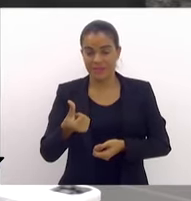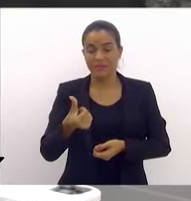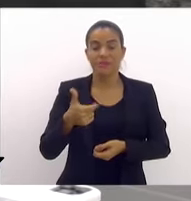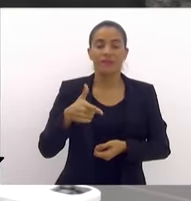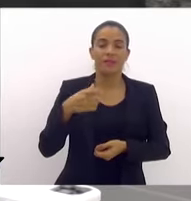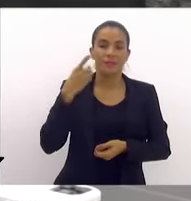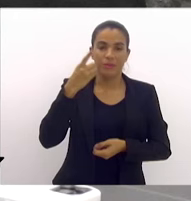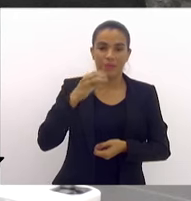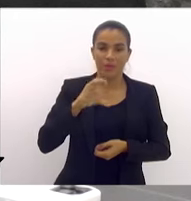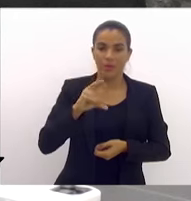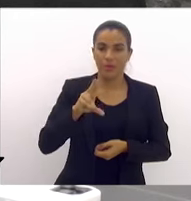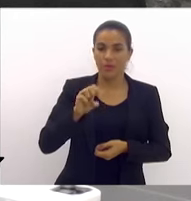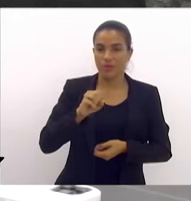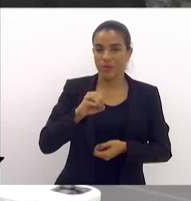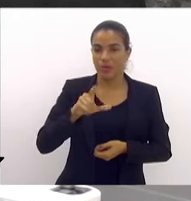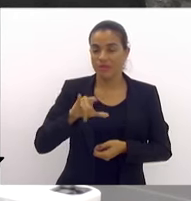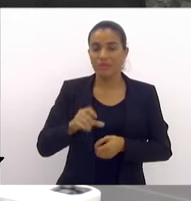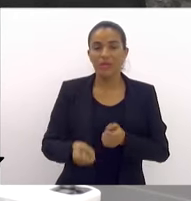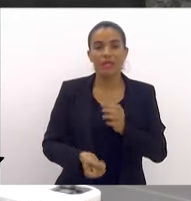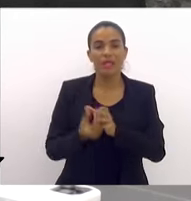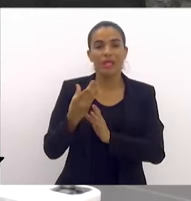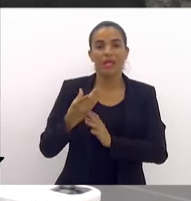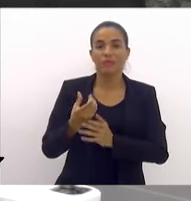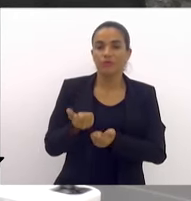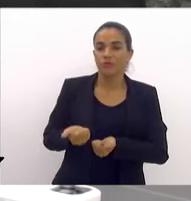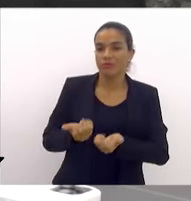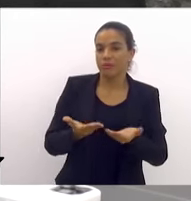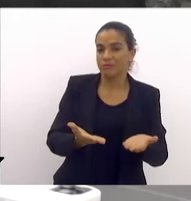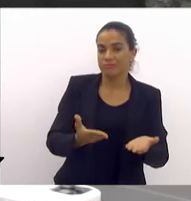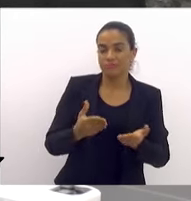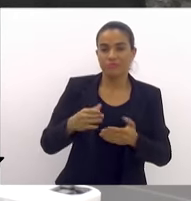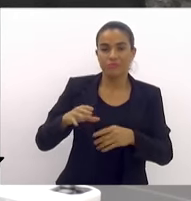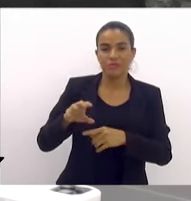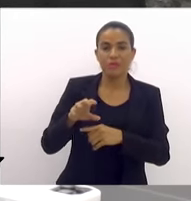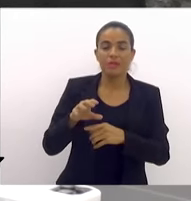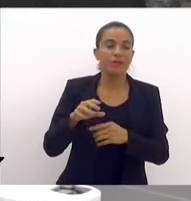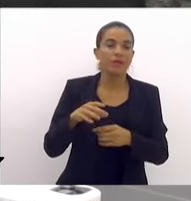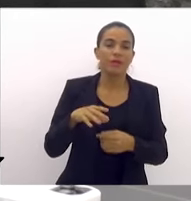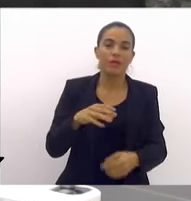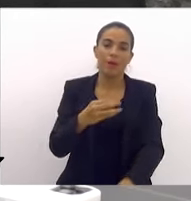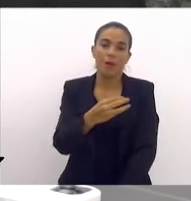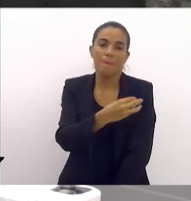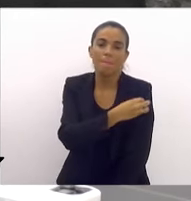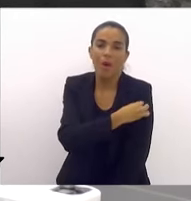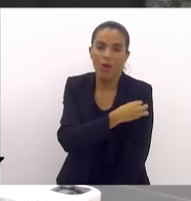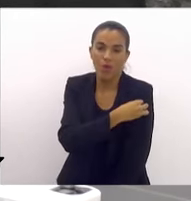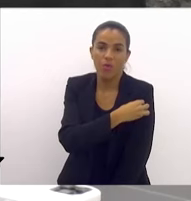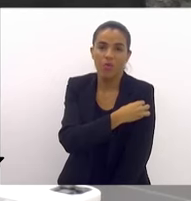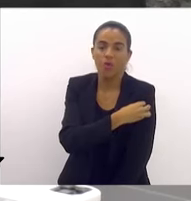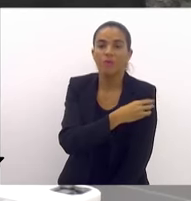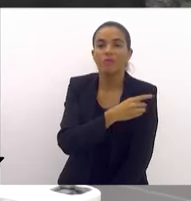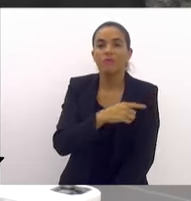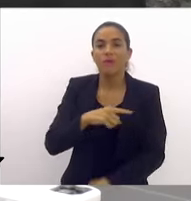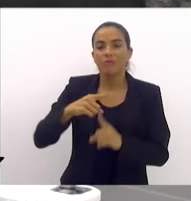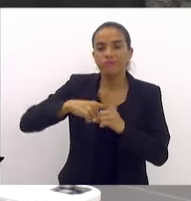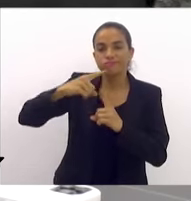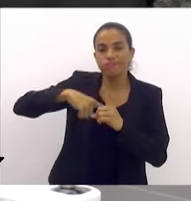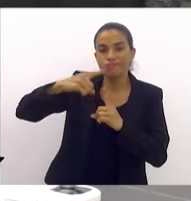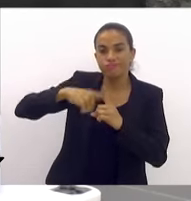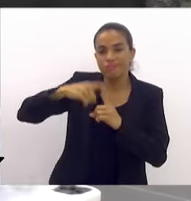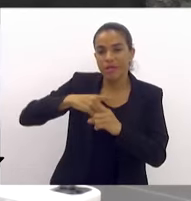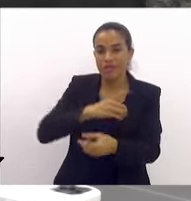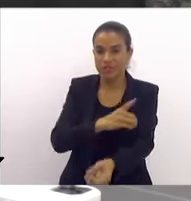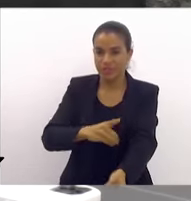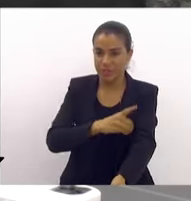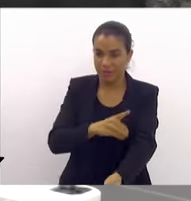Vinícius Cozzolino, que cria o programa de doação de sensores de glicose Libre Freestyle para portadores de